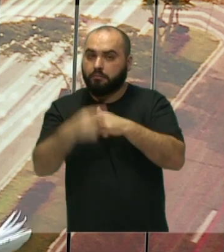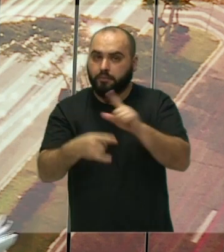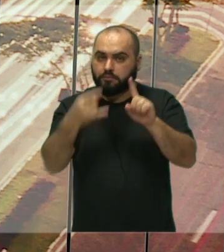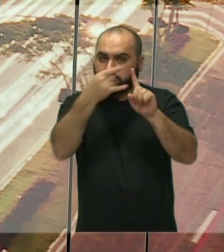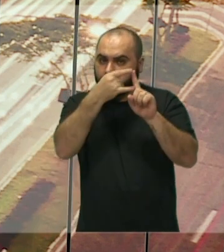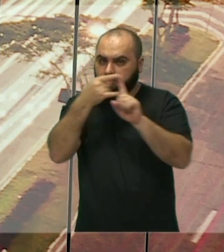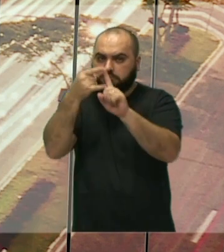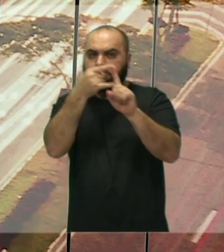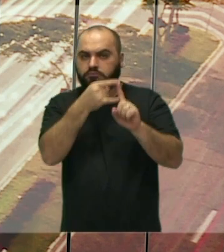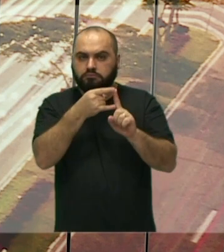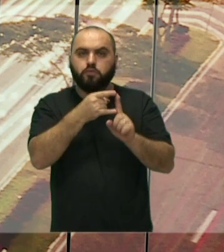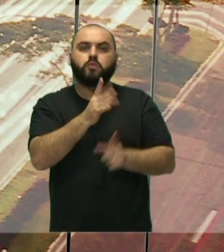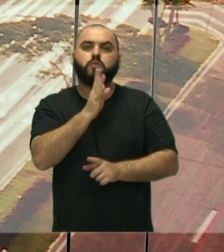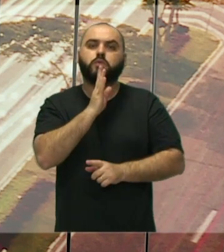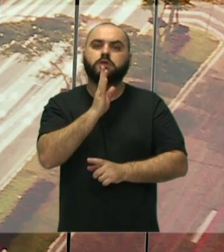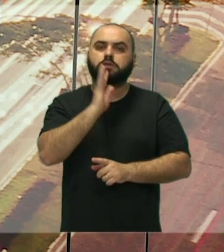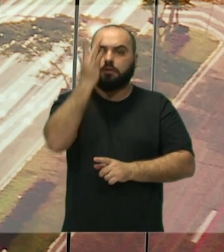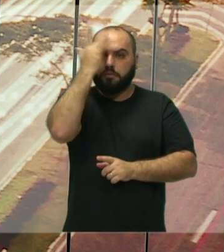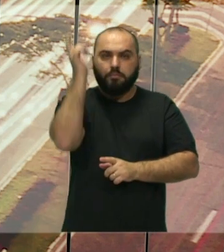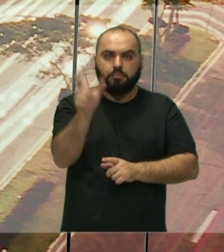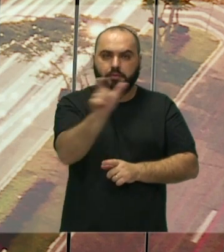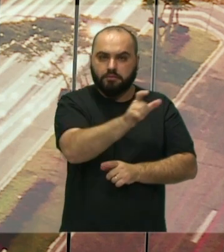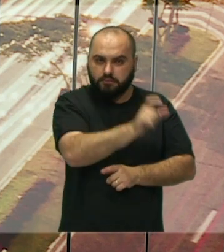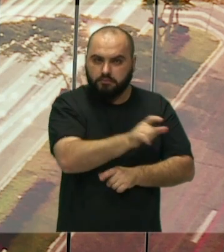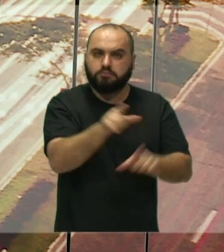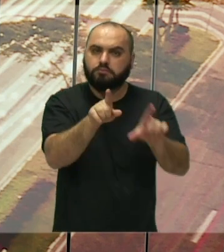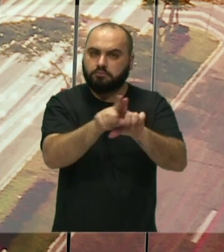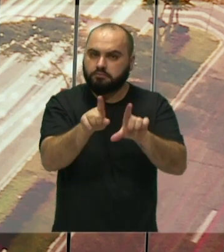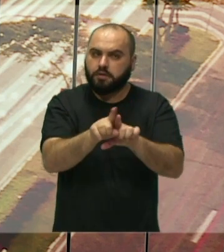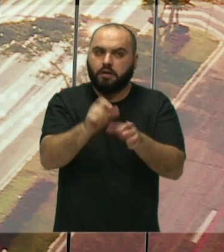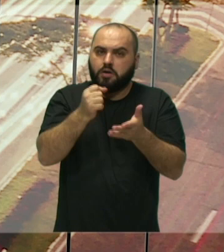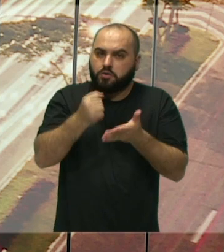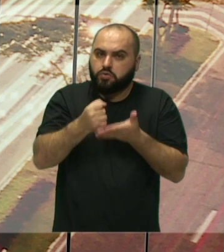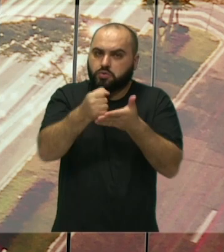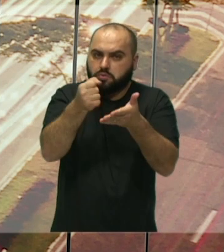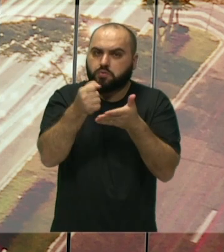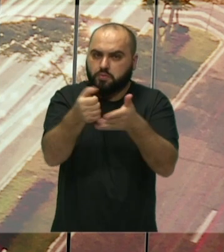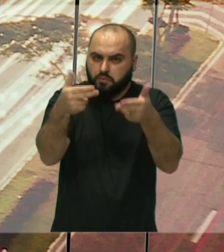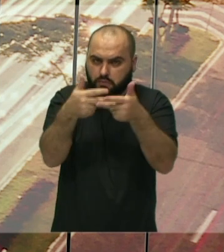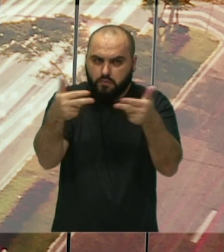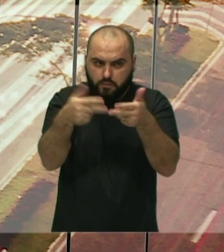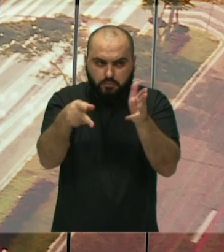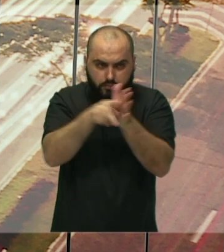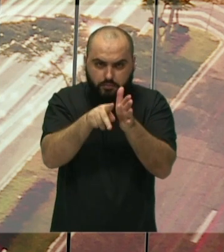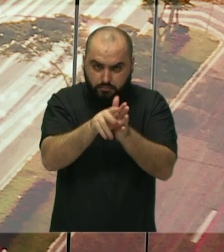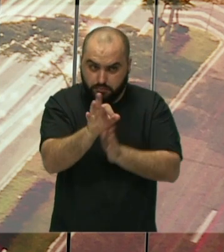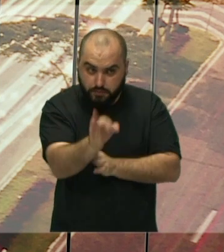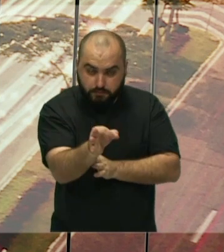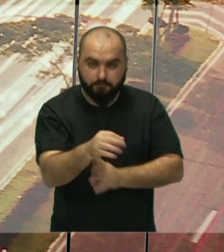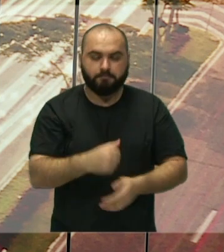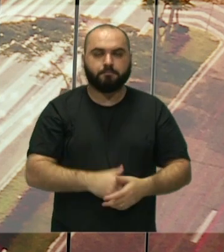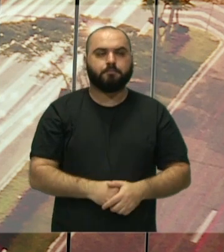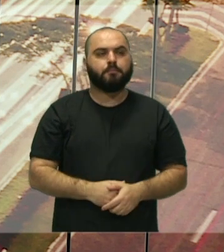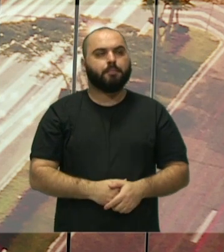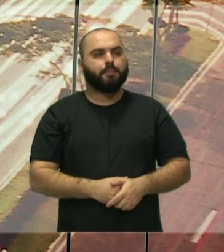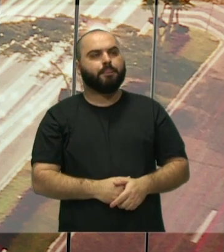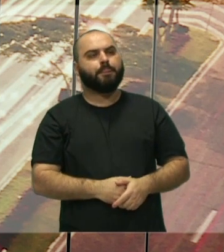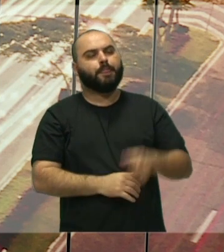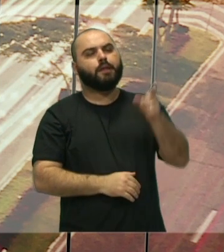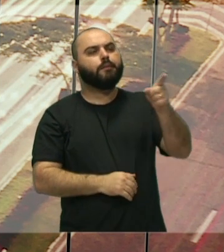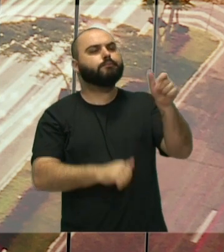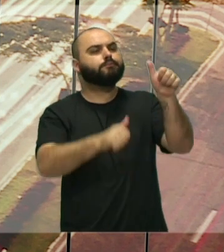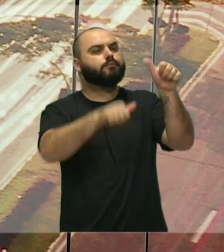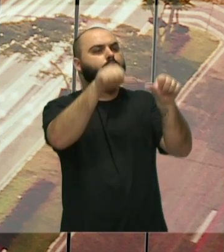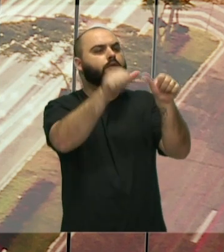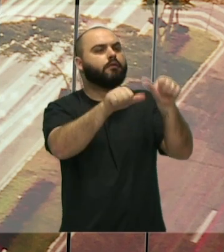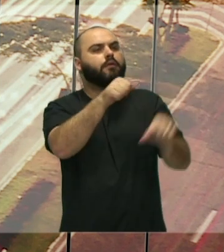familiares, conheceu o rapaz e até prestou uma ajuda ali, uma solidariedade para o rapaz. O que o senhor avalia de toda essa